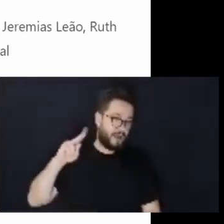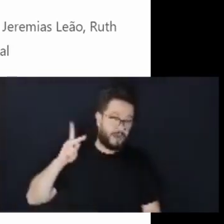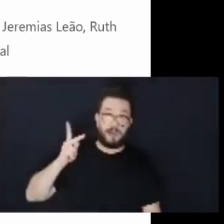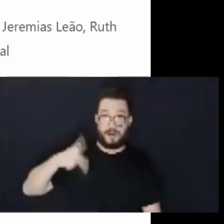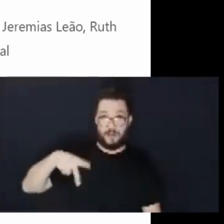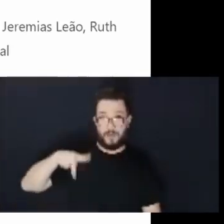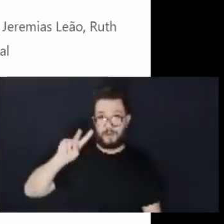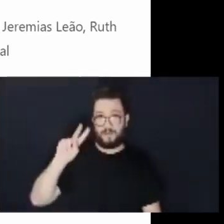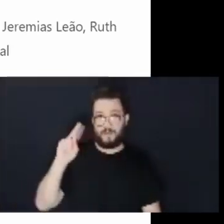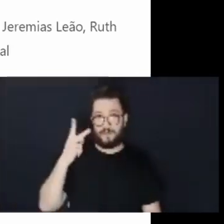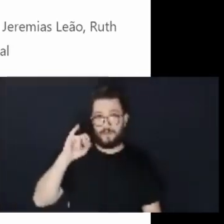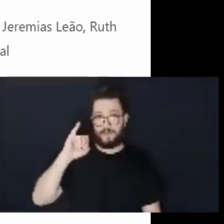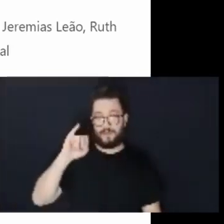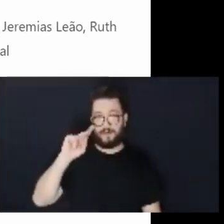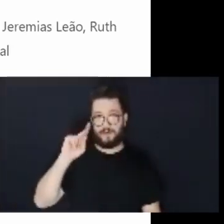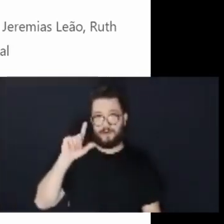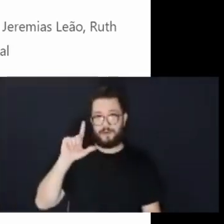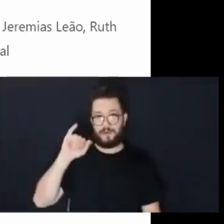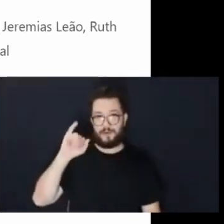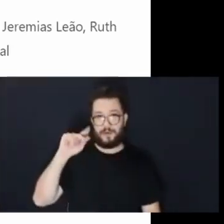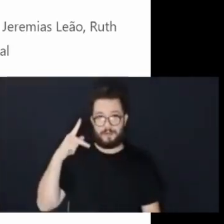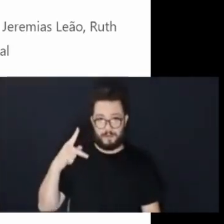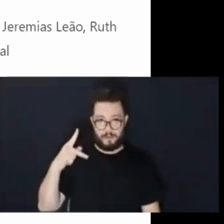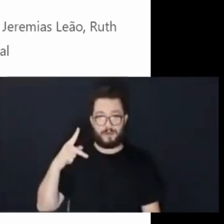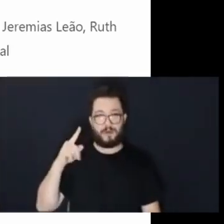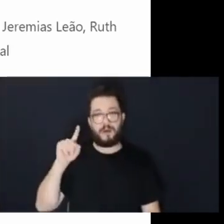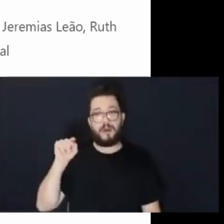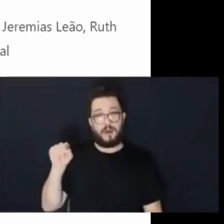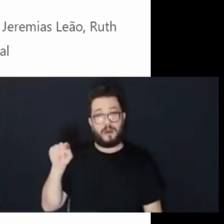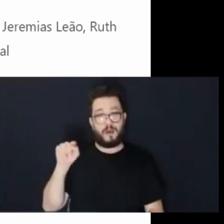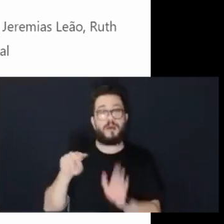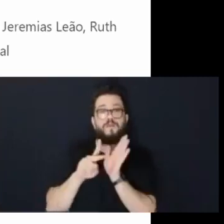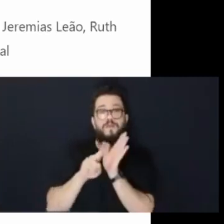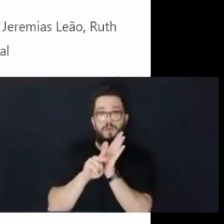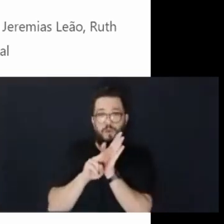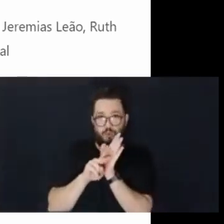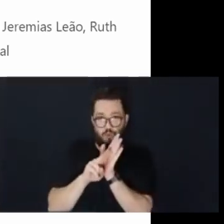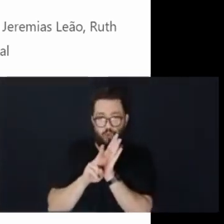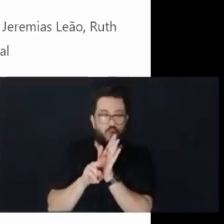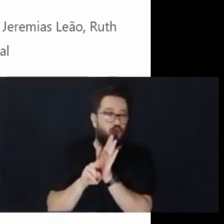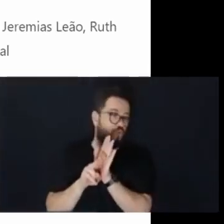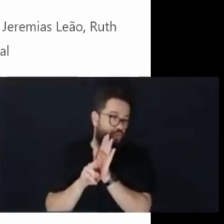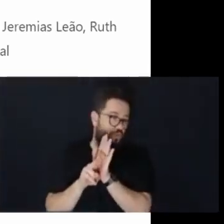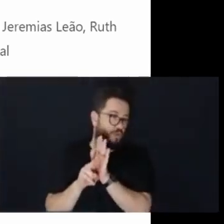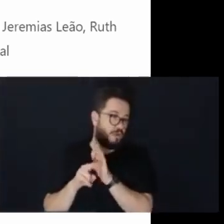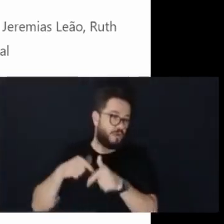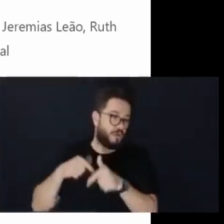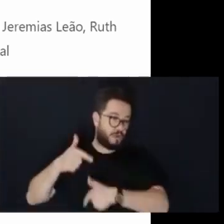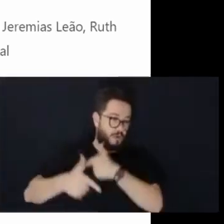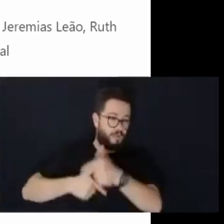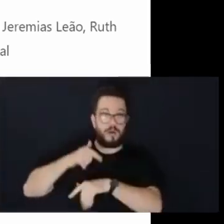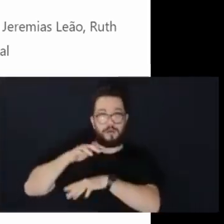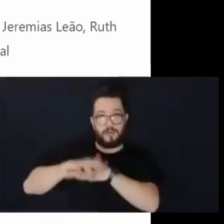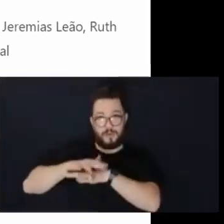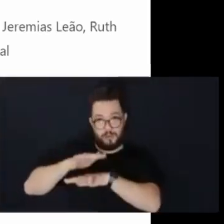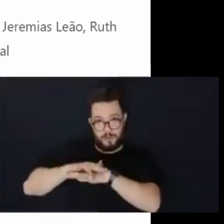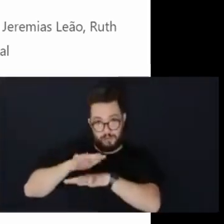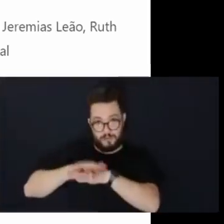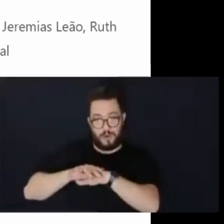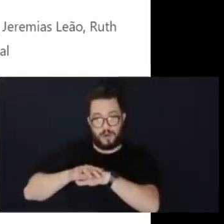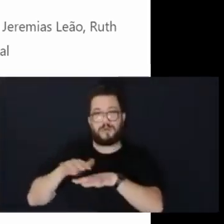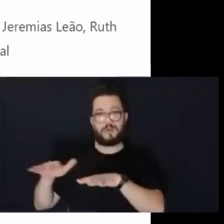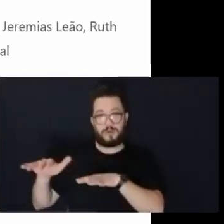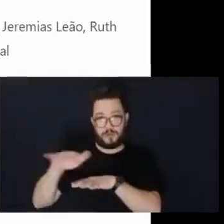prêmio Nobel, e o professor Luiz Henrique Duxmal, que é matemático, especialista em modelagem